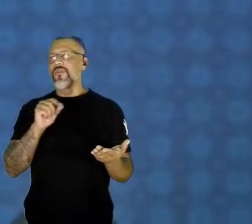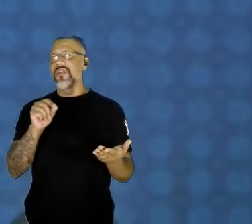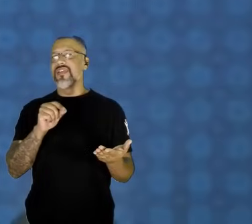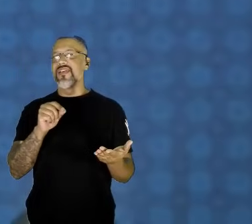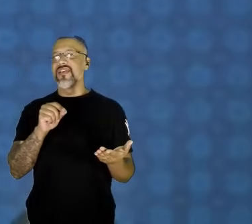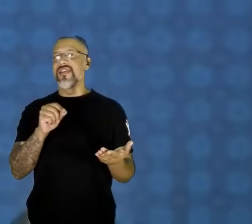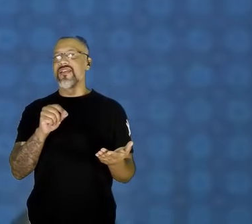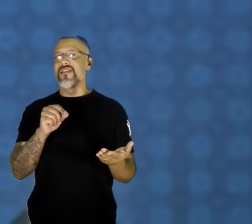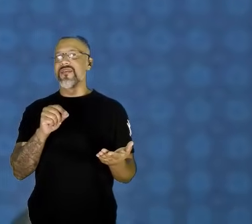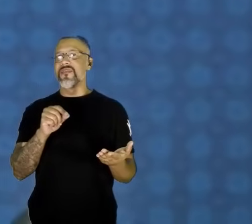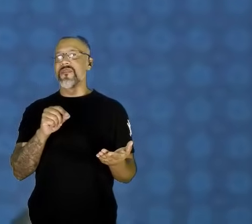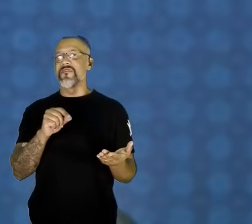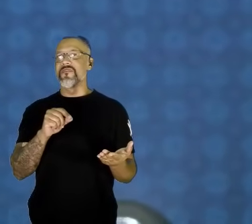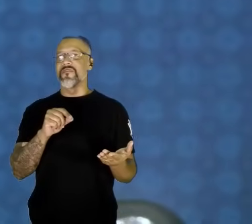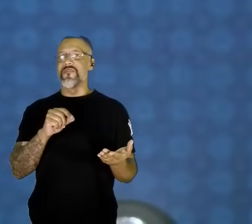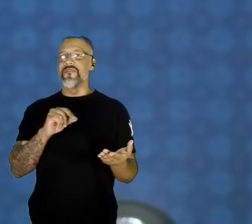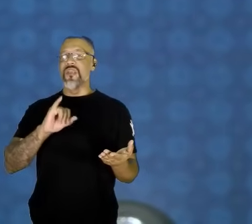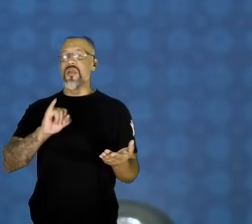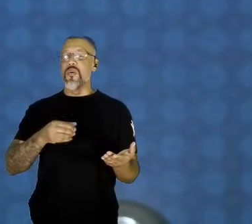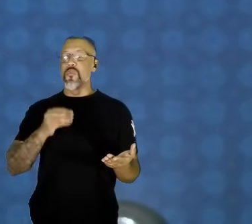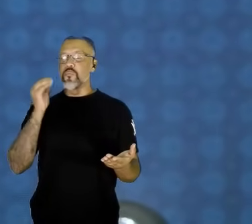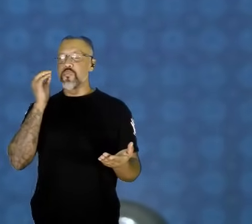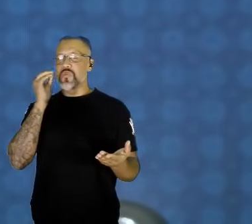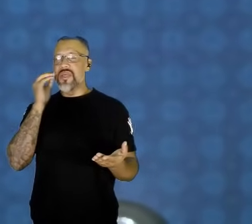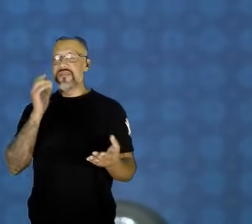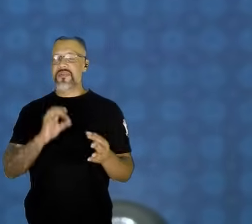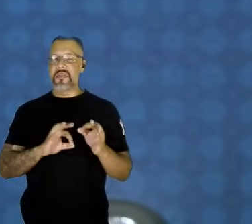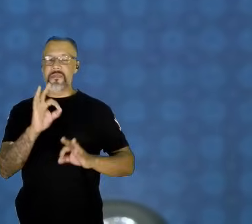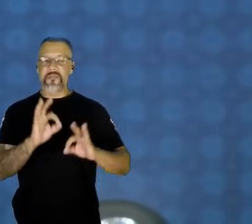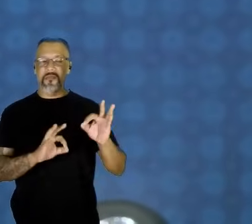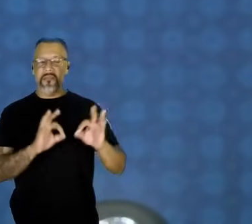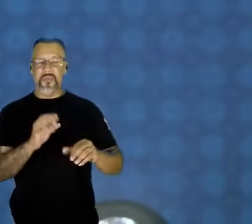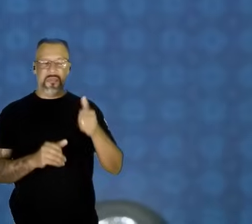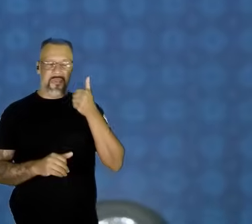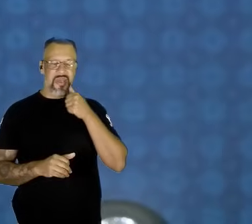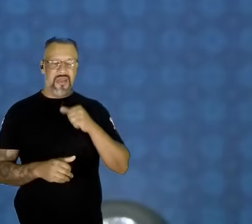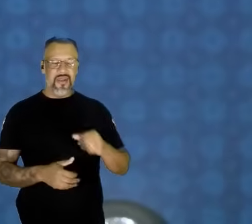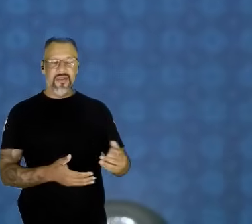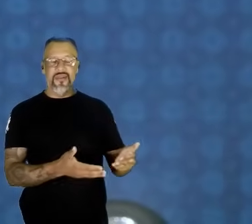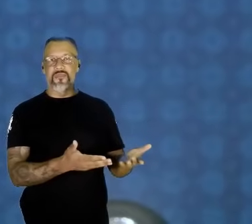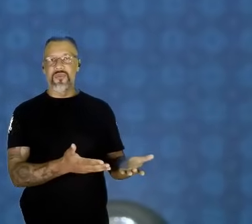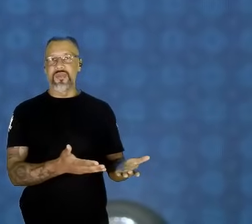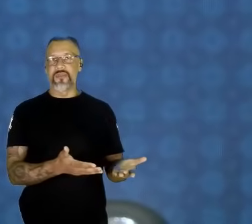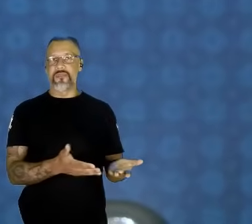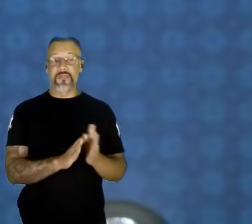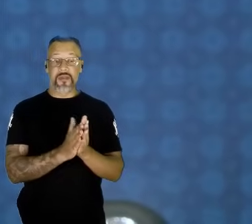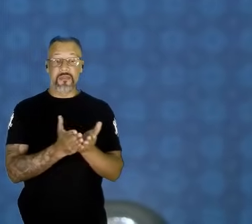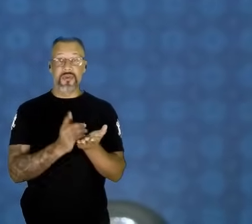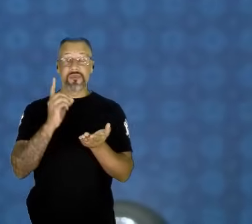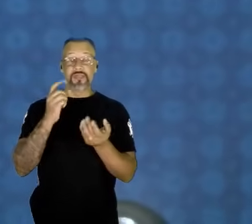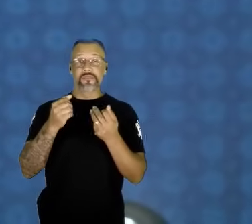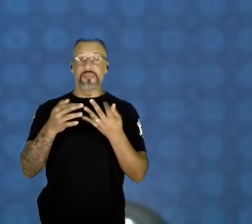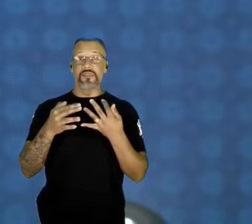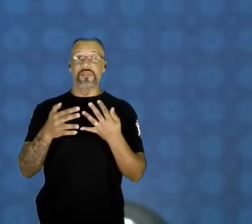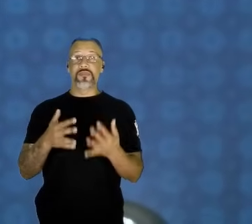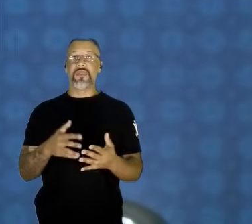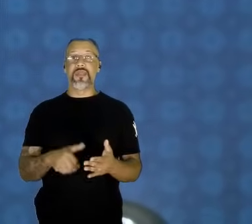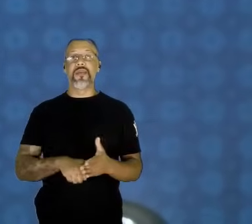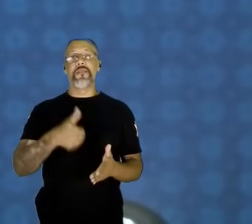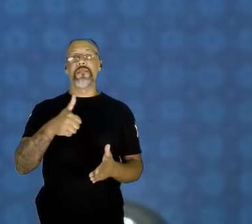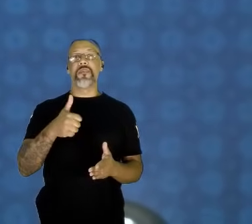para preparar essa mulher para aquilo que ela queria. A Bíblia diz em 1 Pedro capítulo 1, versículo